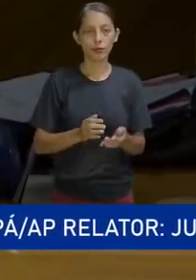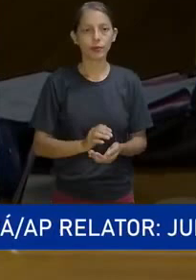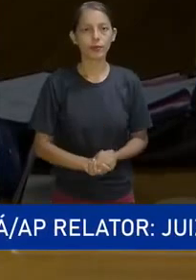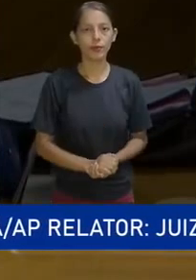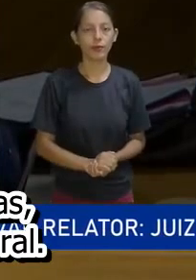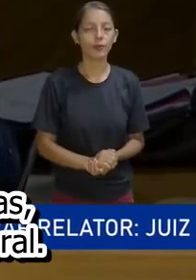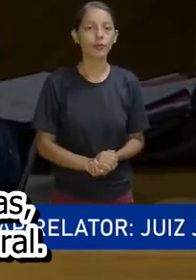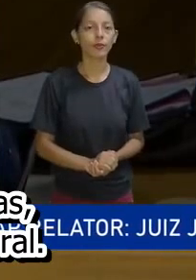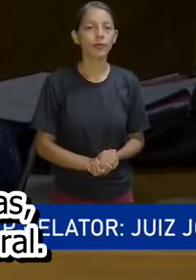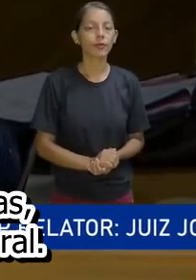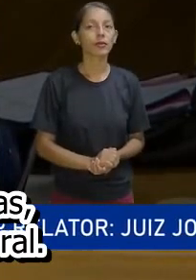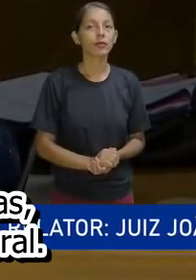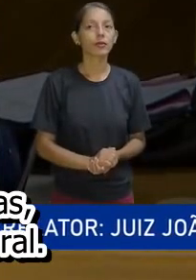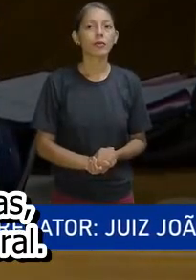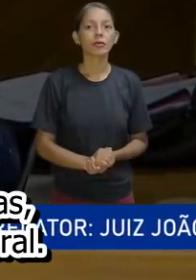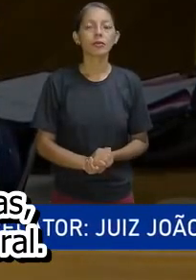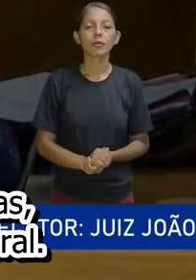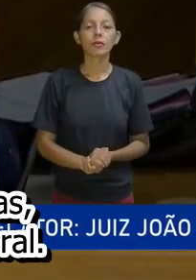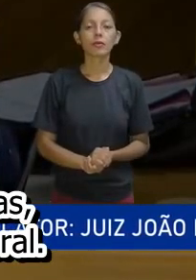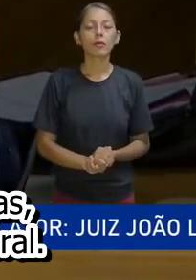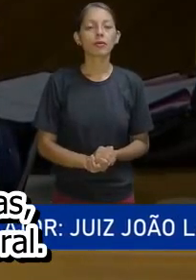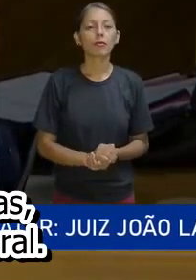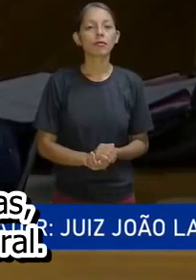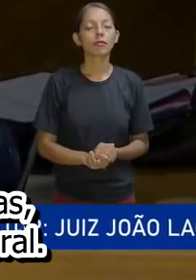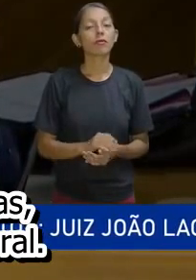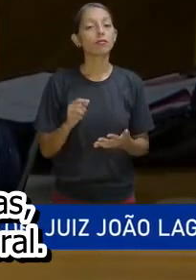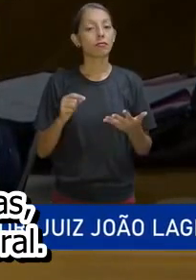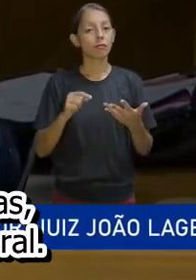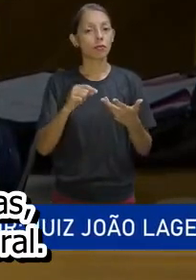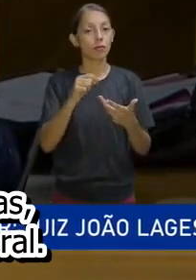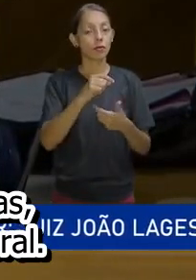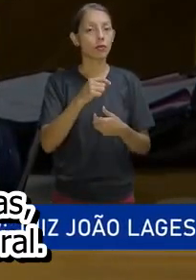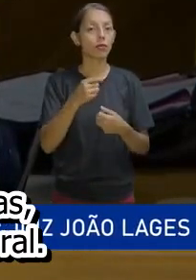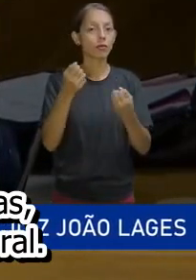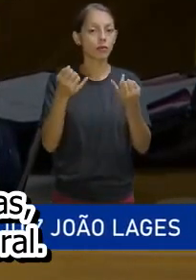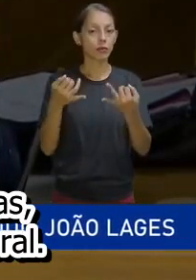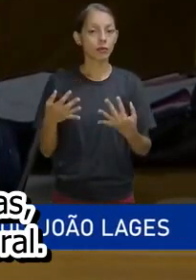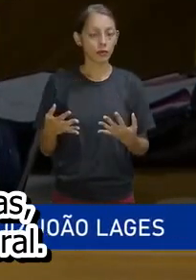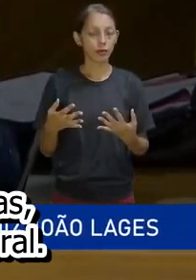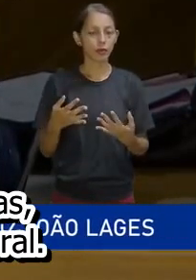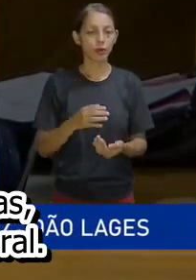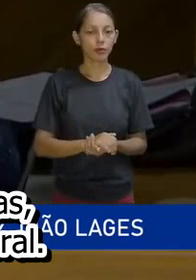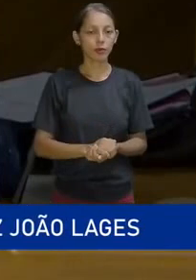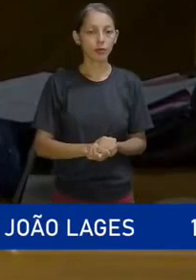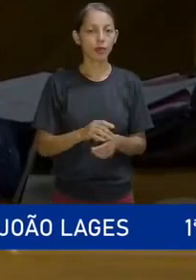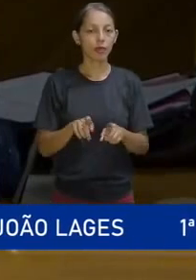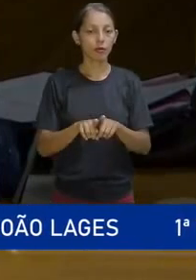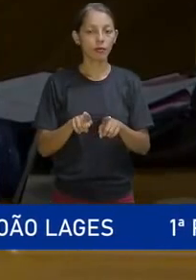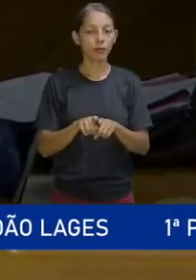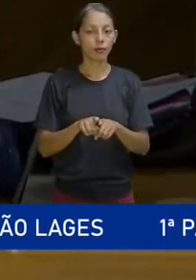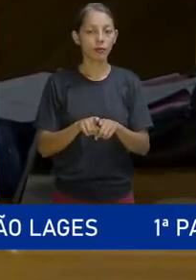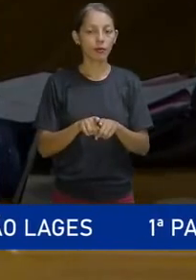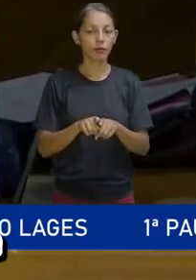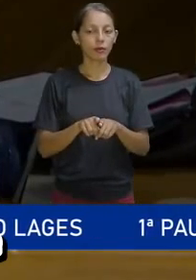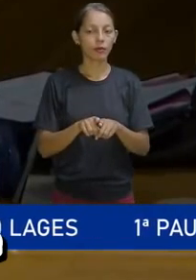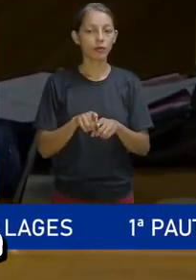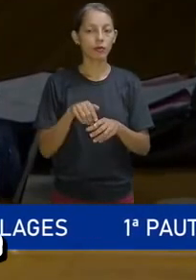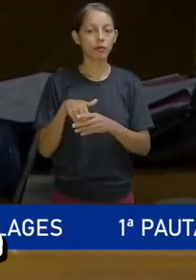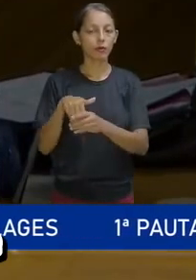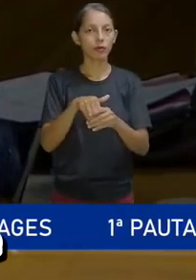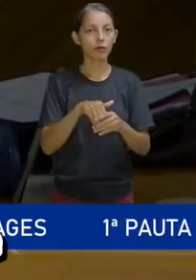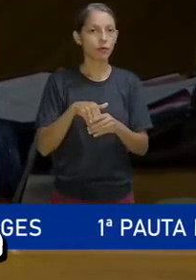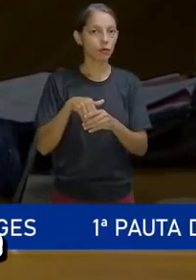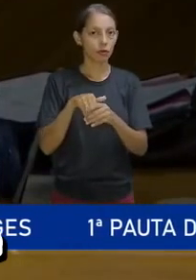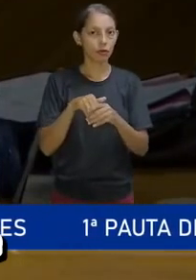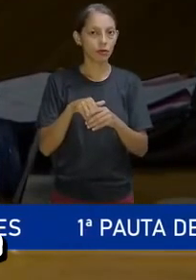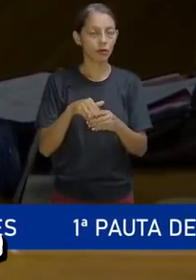intento. Foram devidamente intimadas as partes agravadas, o terceiro interessado e o Ministério Público Eleitoral. Em